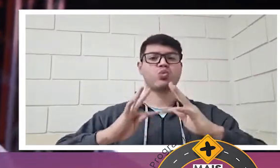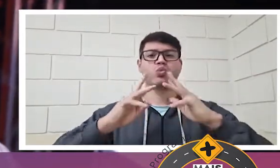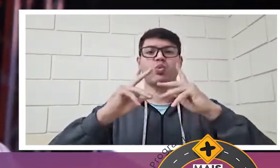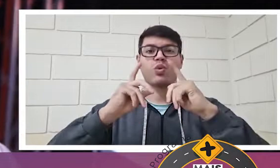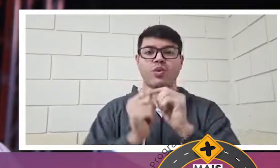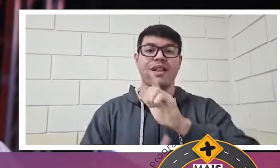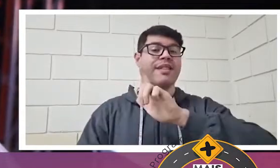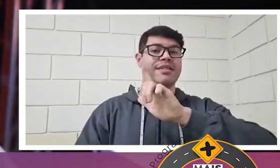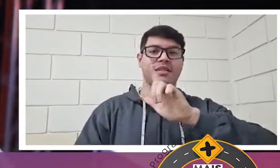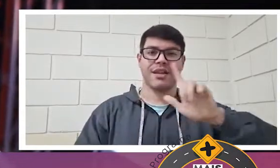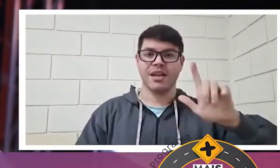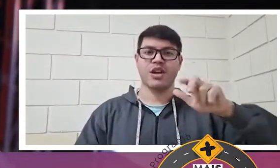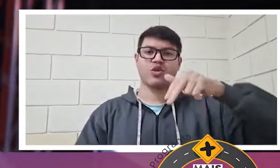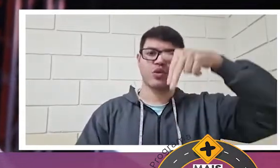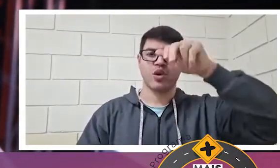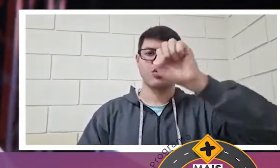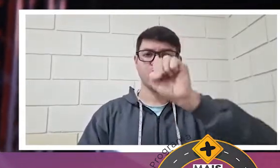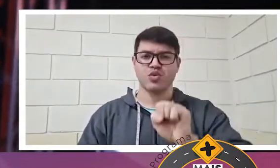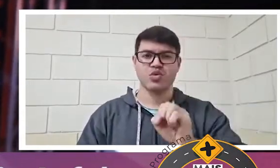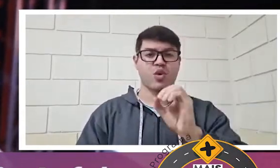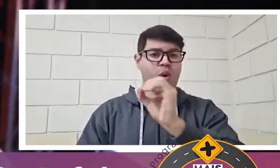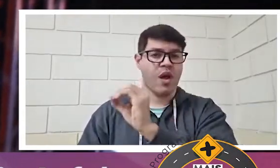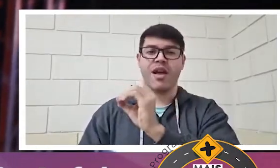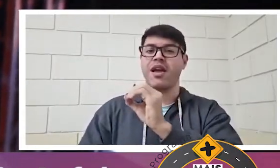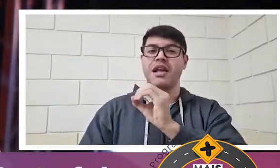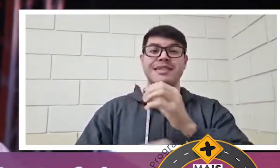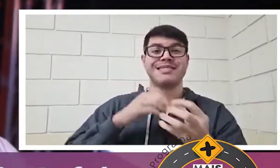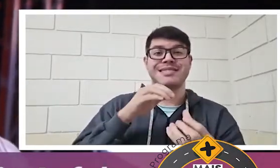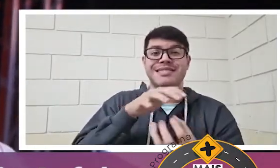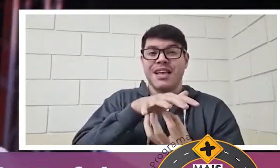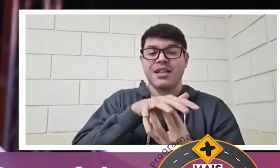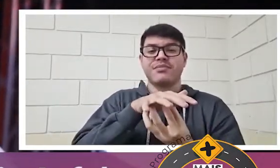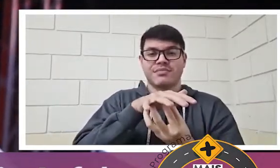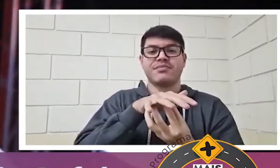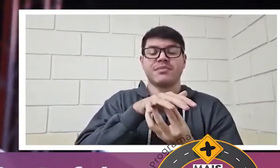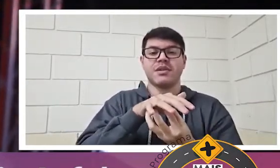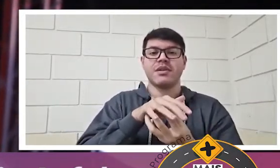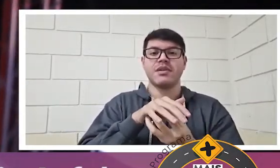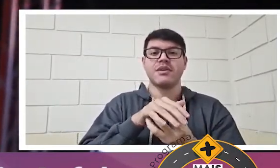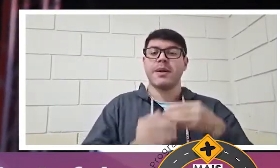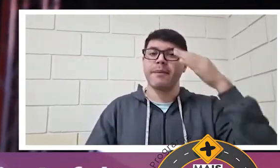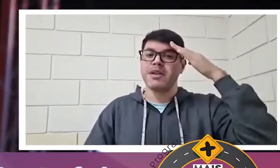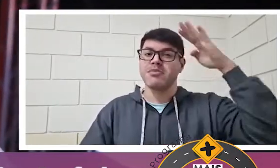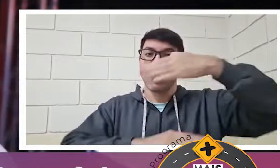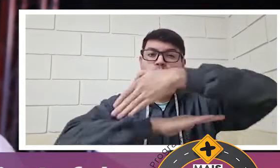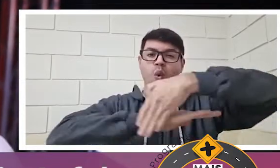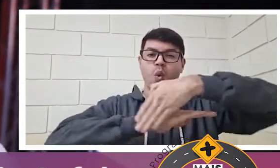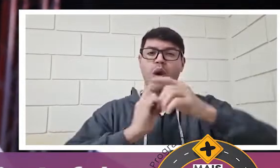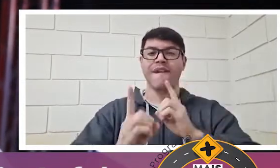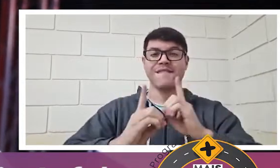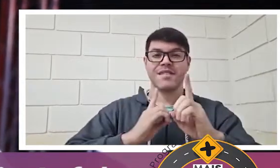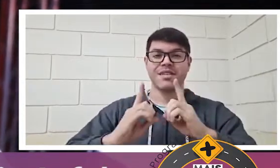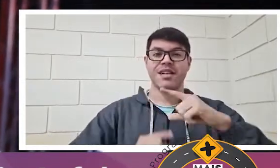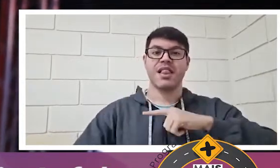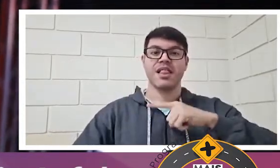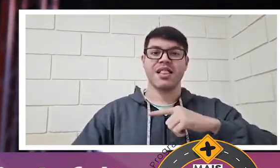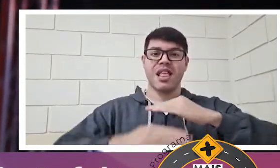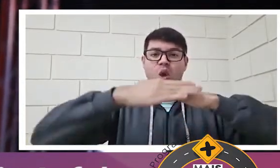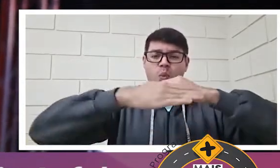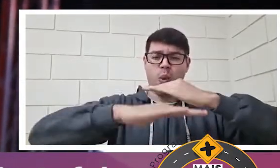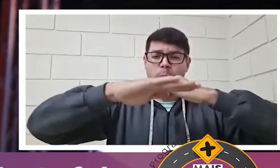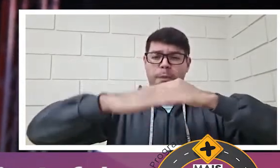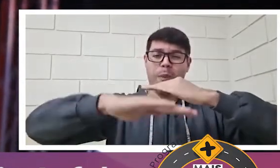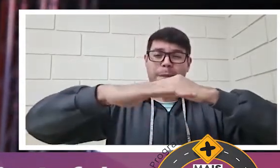desde a região Leste norte sul oeste centro as principais ruas e avenidas as ruas que estão mais deteriorados